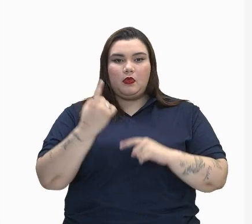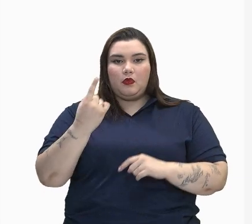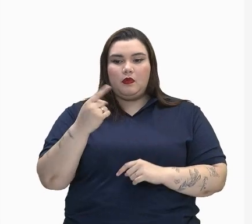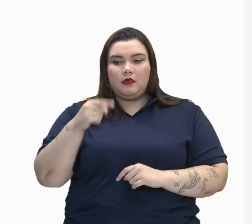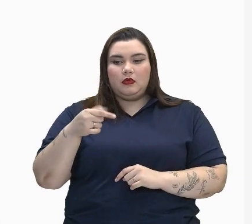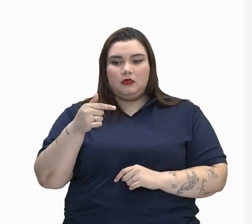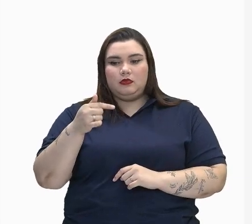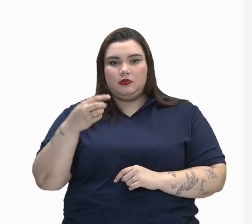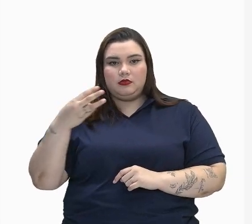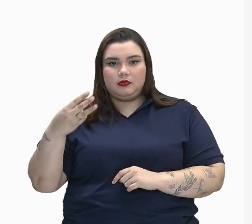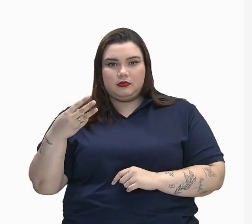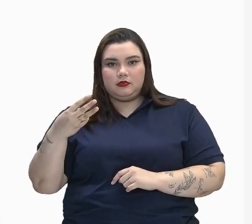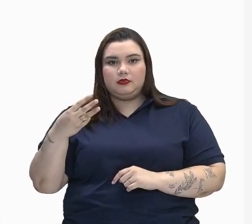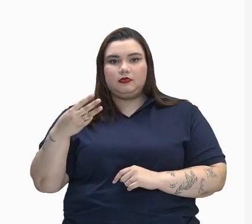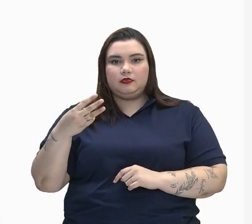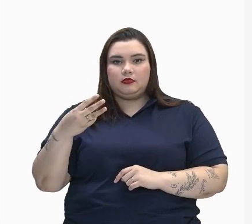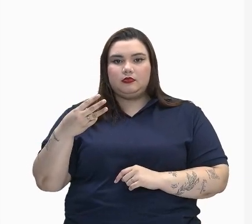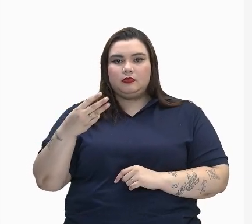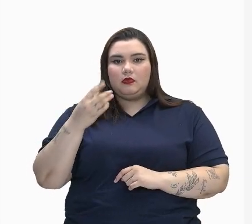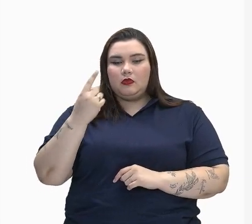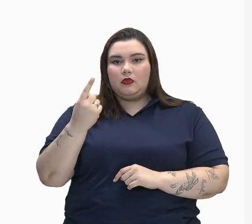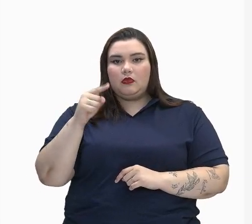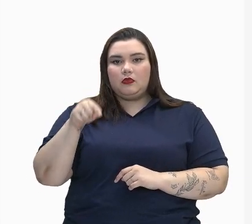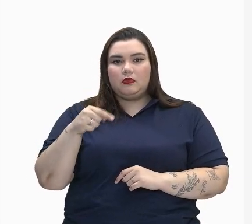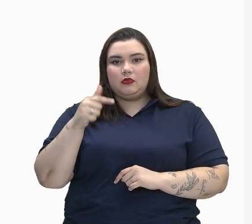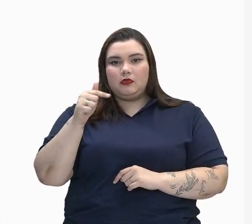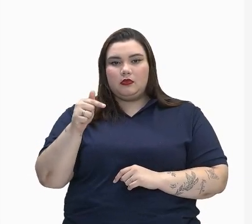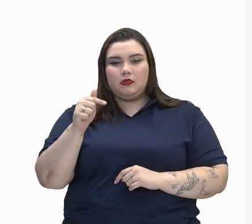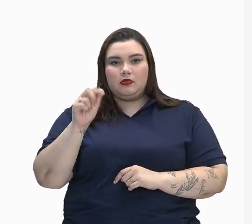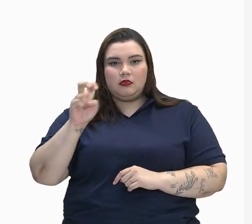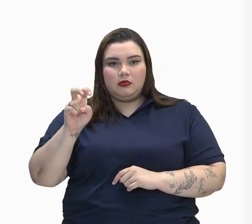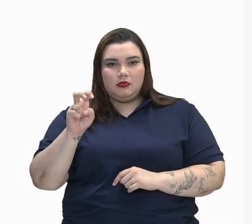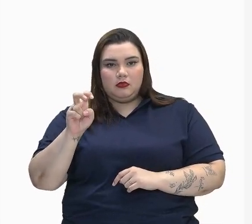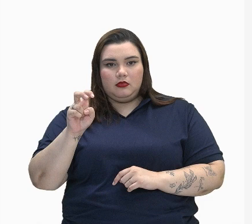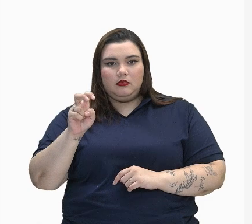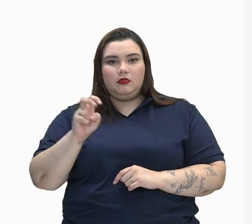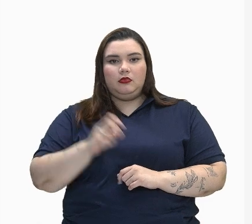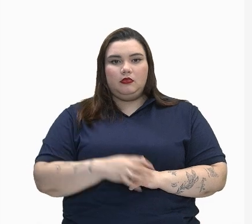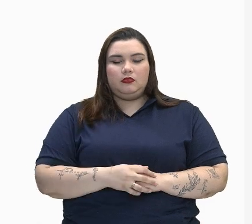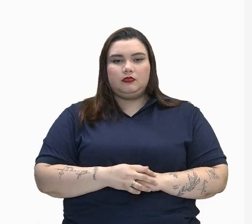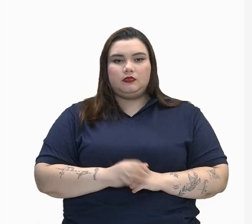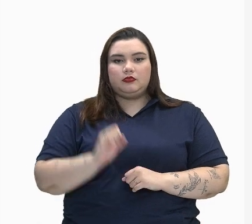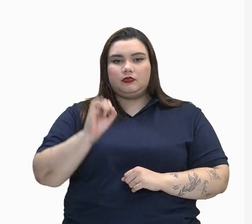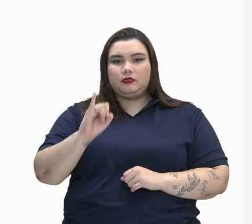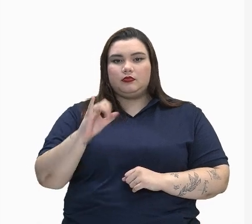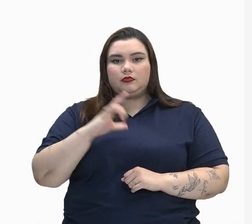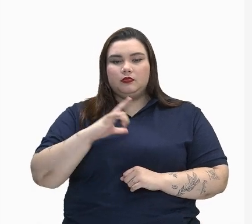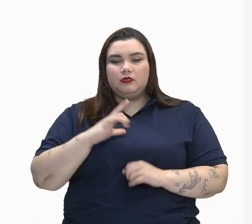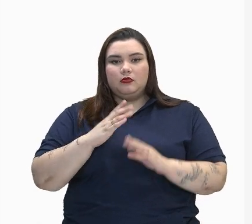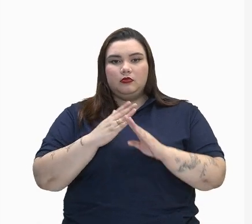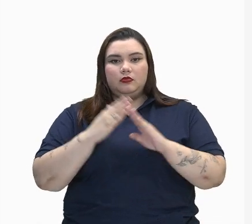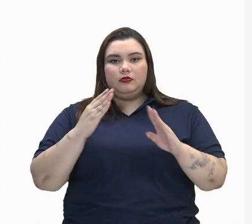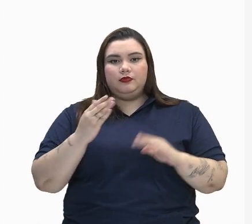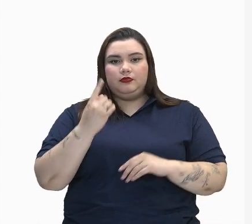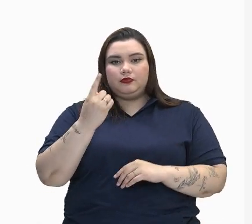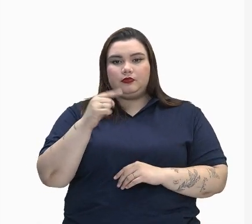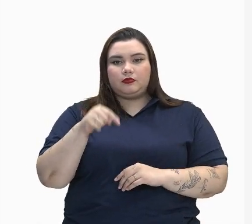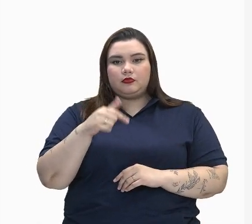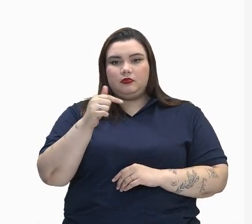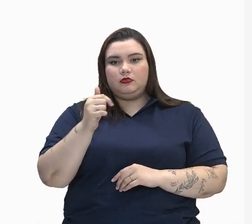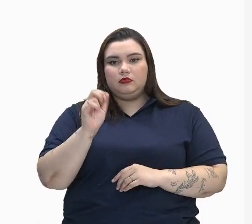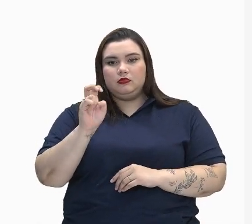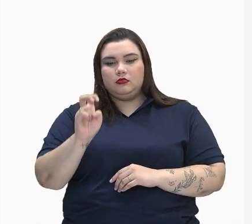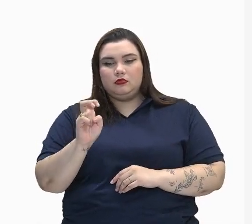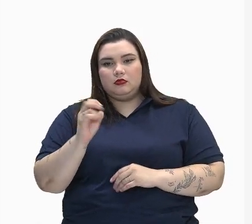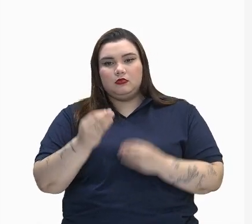1,73, vamos aproximar para mais perto, para 1,75. Se eu tivesse que localizar 1,75,